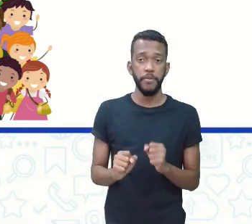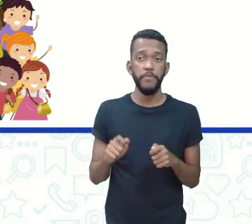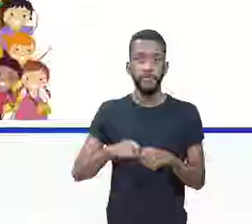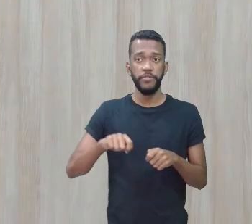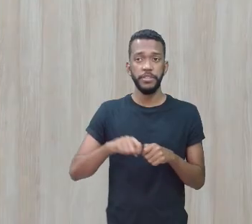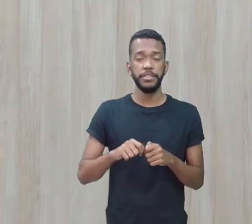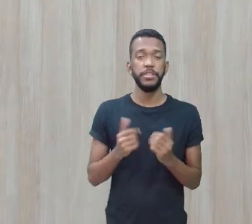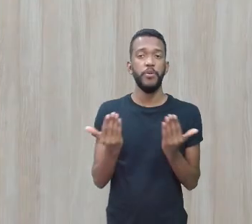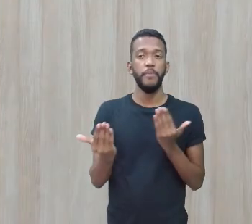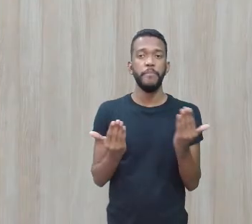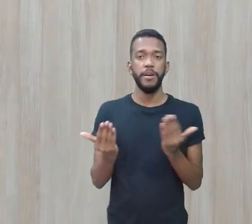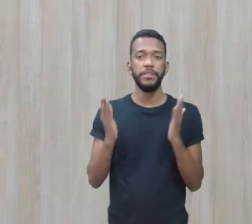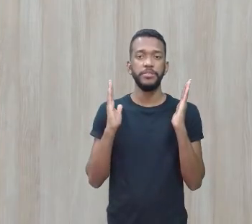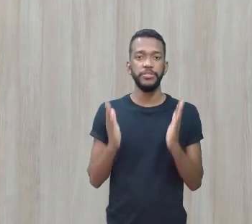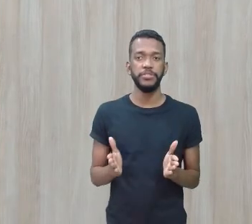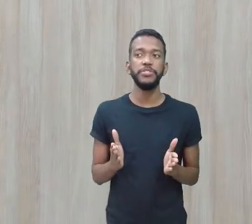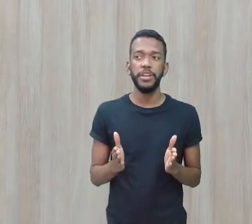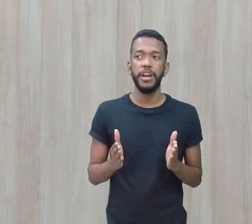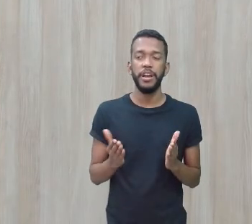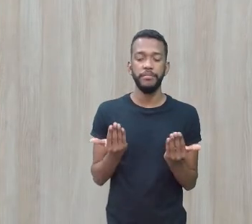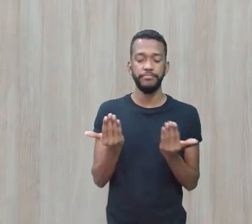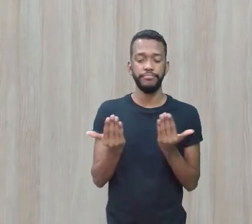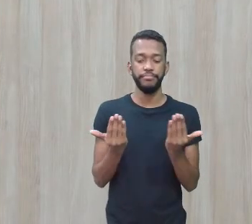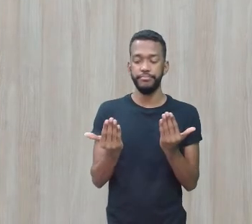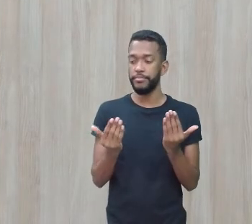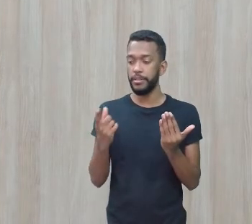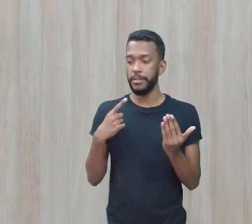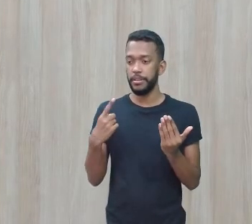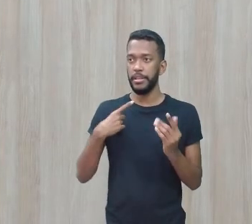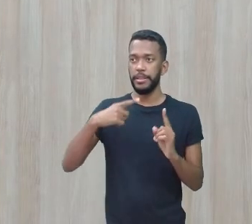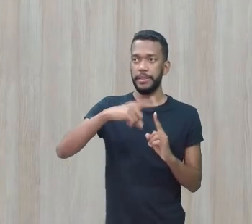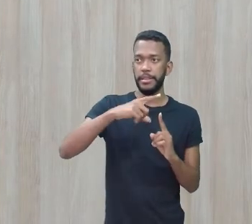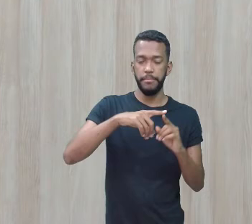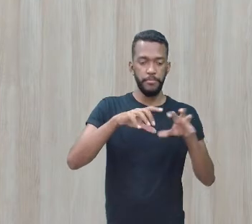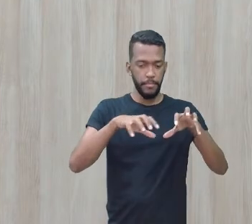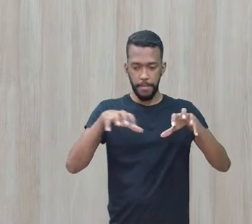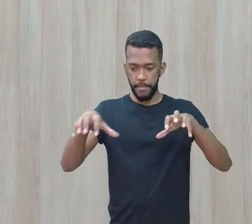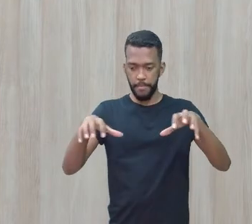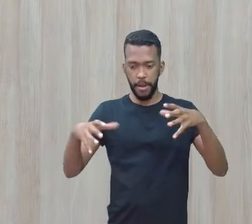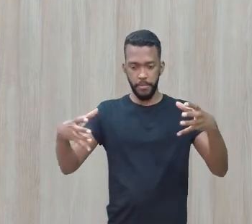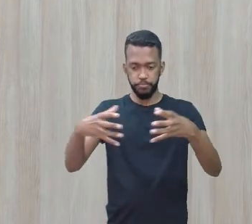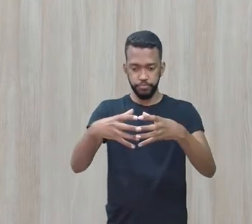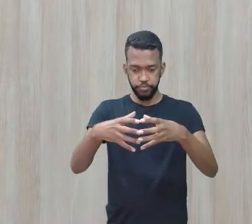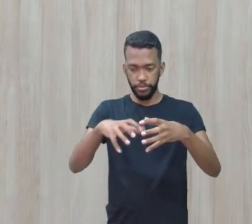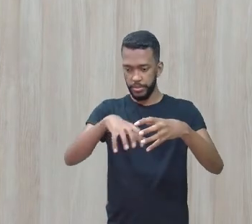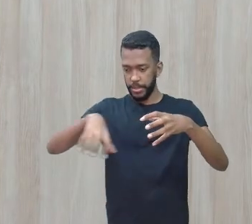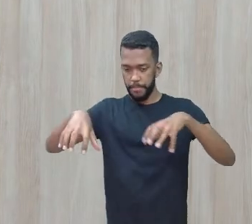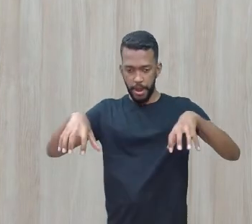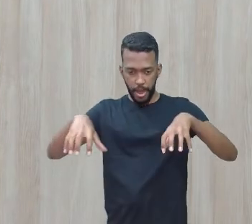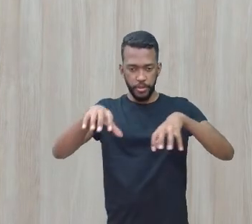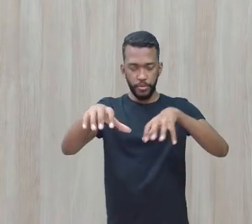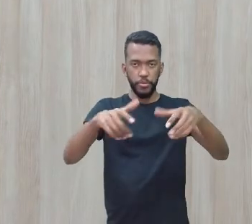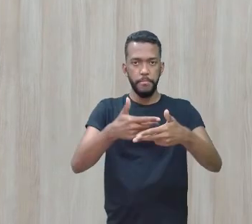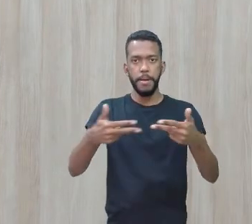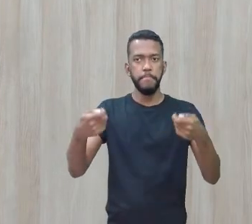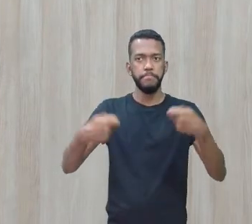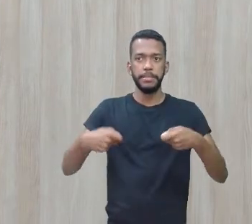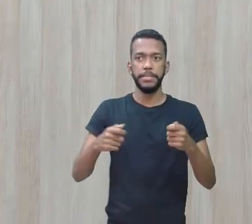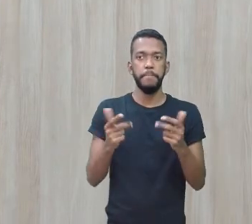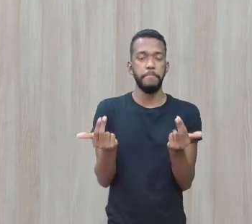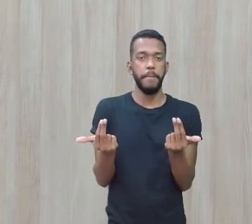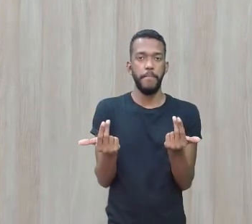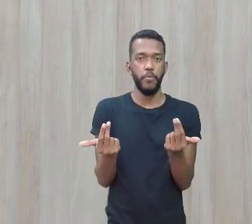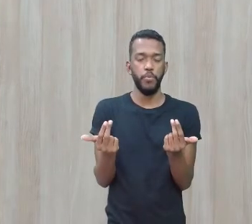a comparação de uma fração com os valores que estão ali de um conjunto que está separado, mas ele não precisa ter a